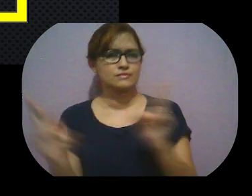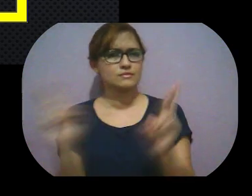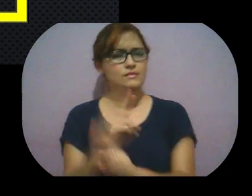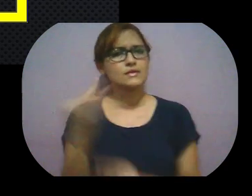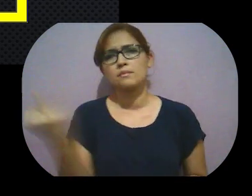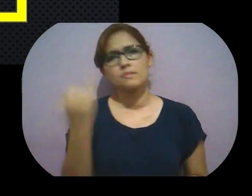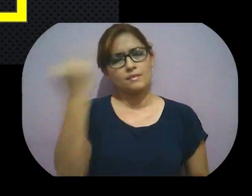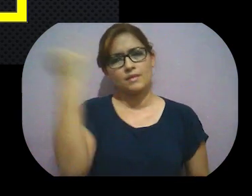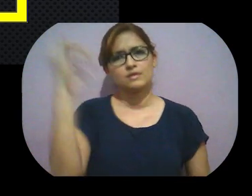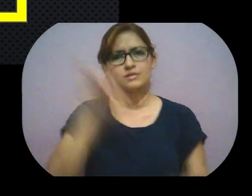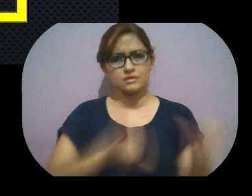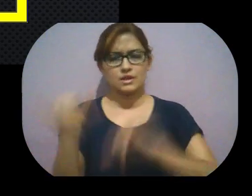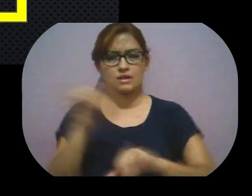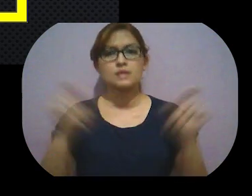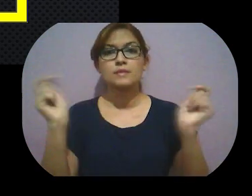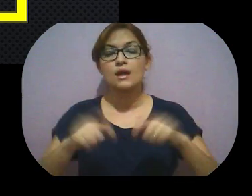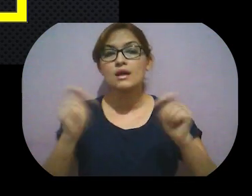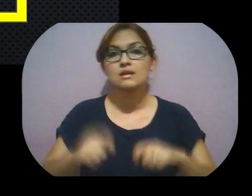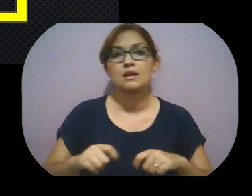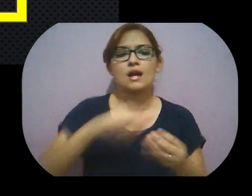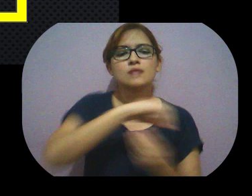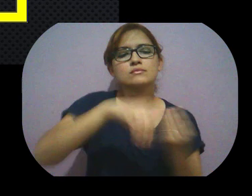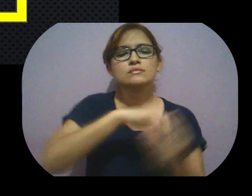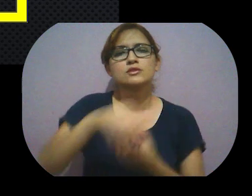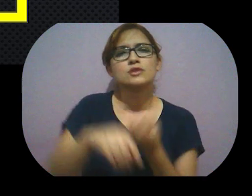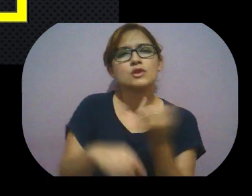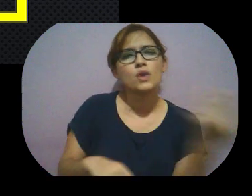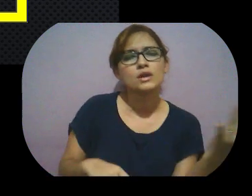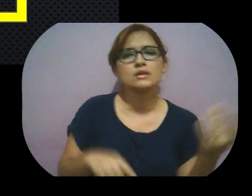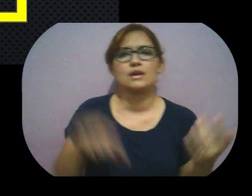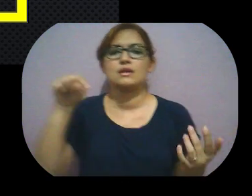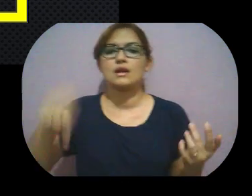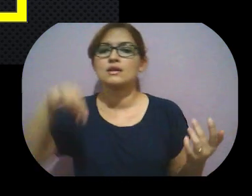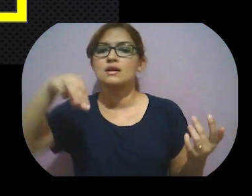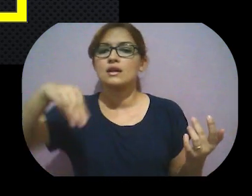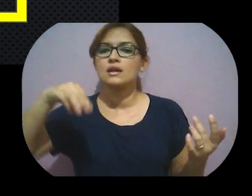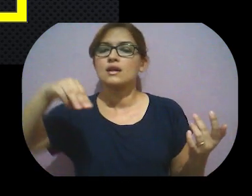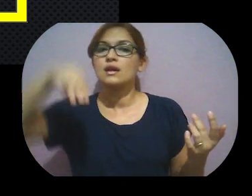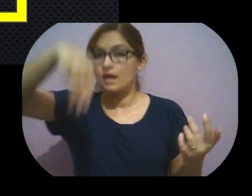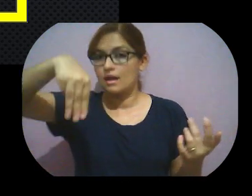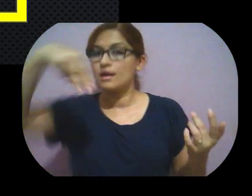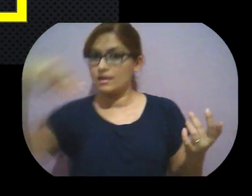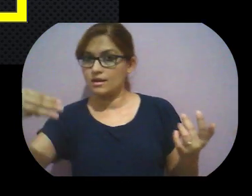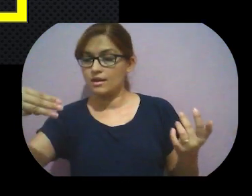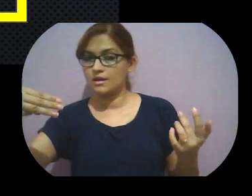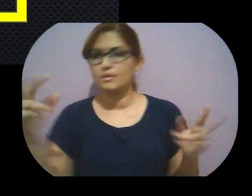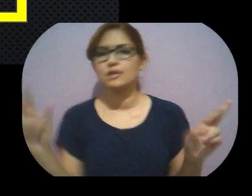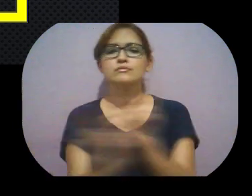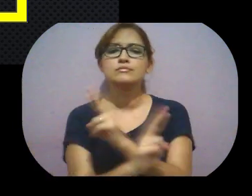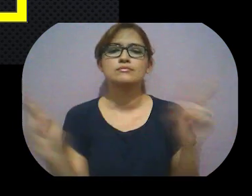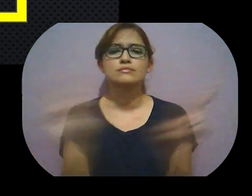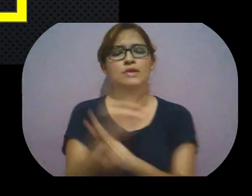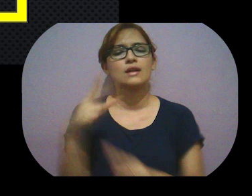na química, que é a relação entre concentração comum e molaridade. A gente usa muito essa expressão aqui para calcular